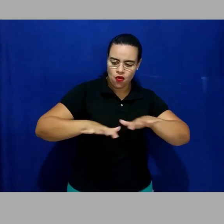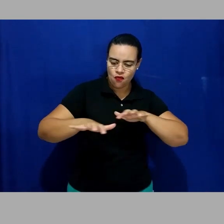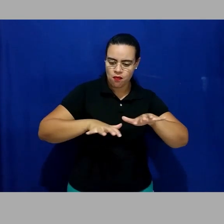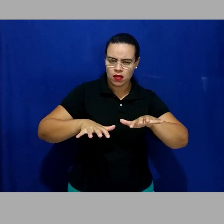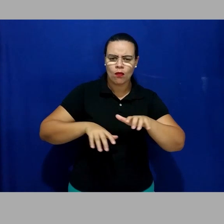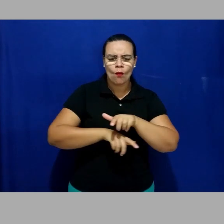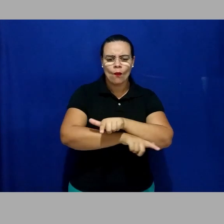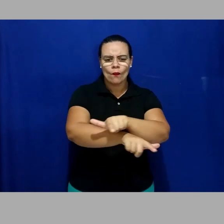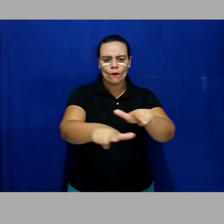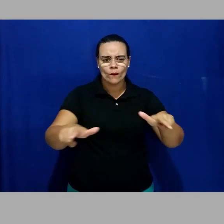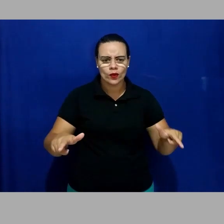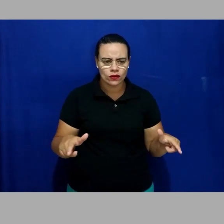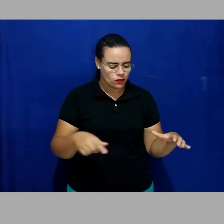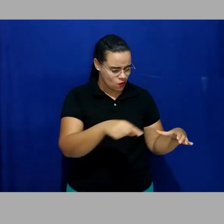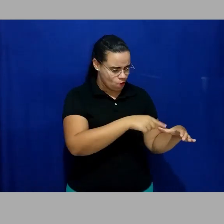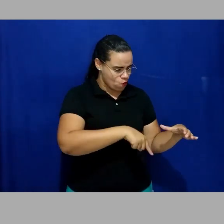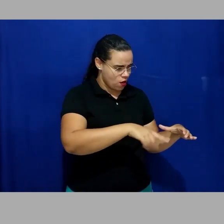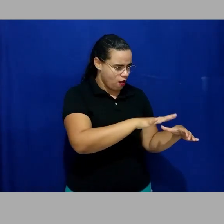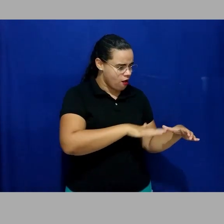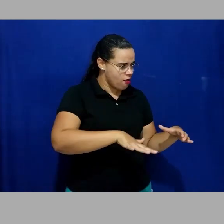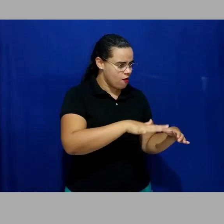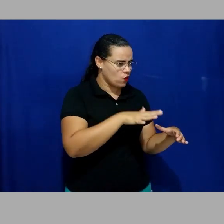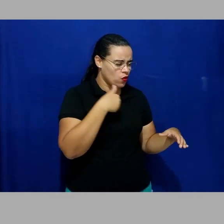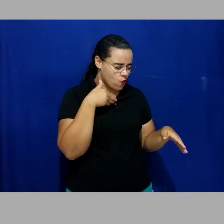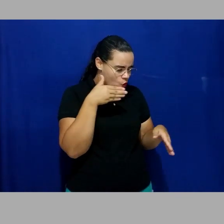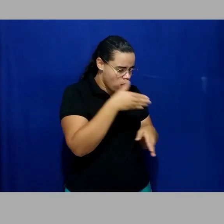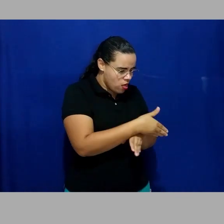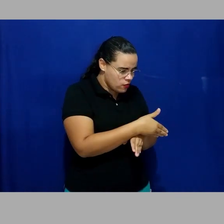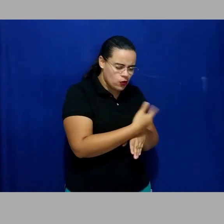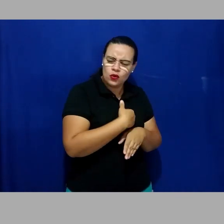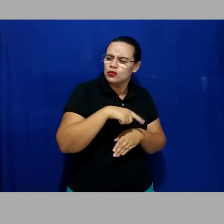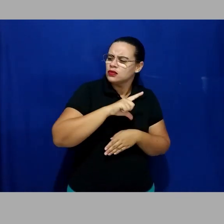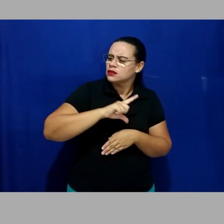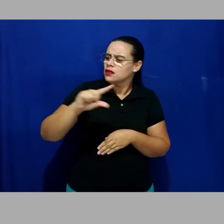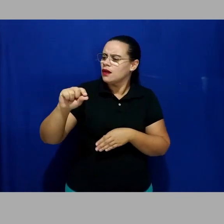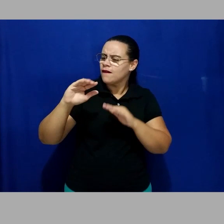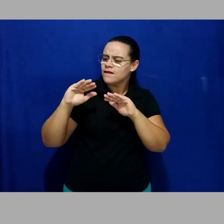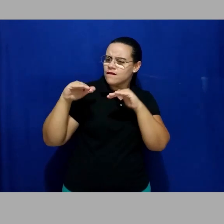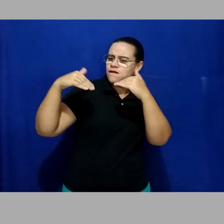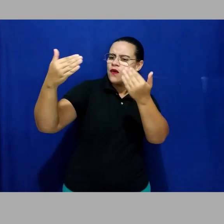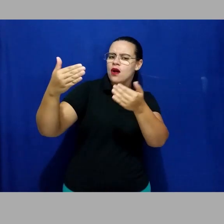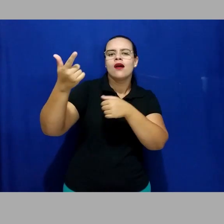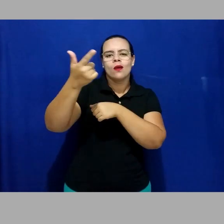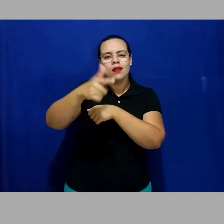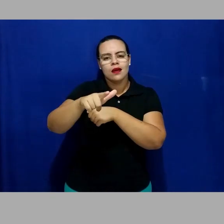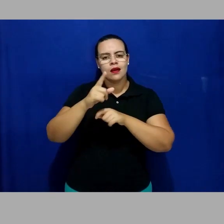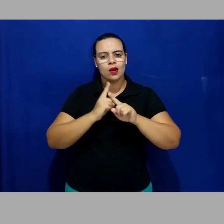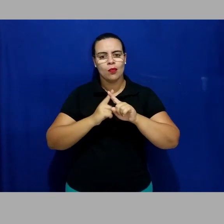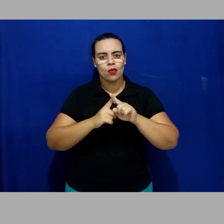pro nada, e me movo no nada que faço entre. Cavo buracos no teu espaço,